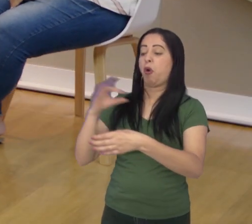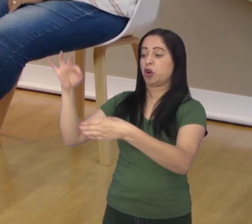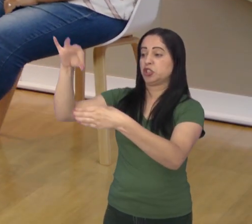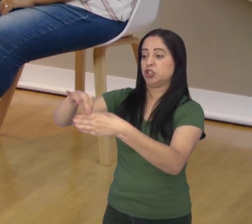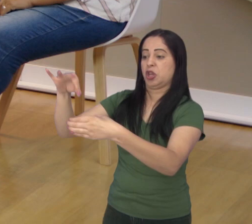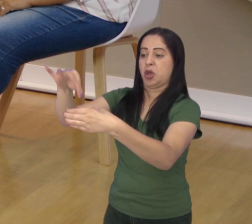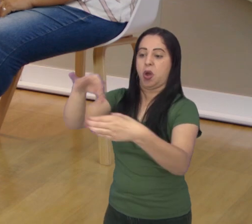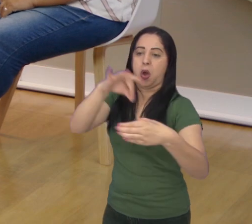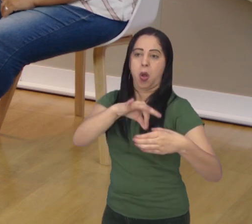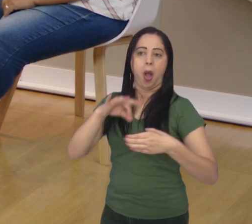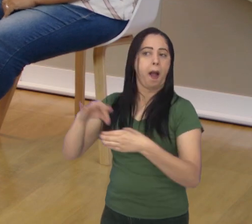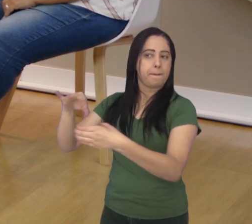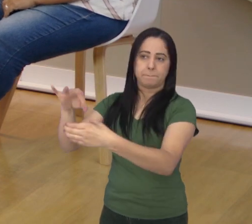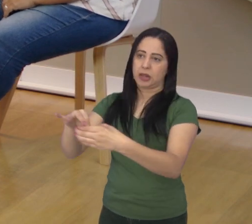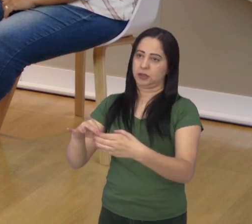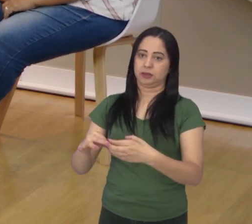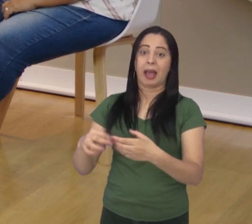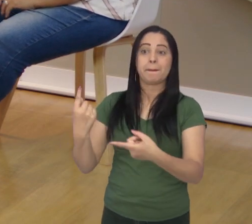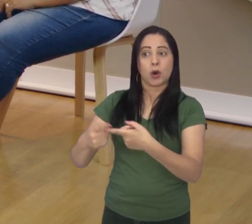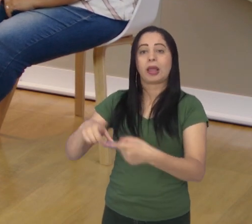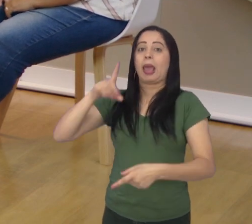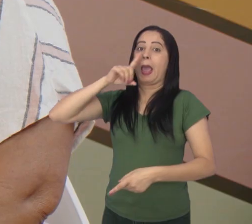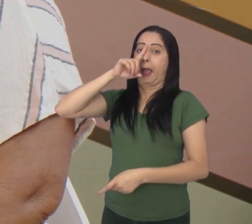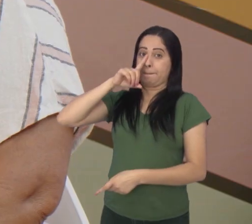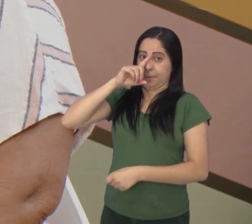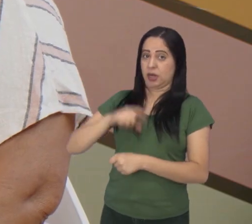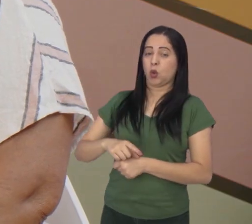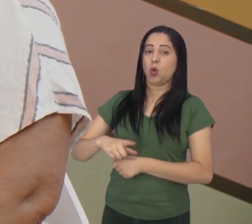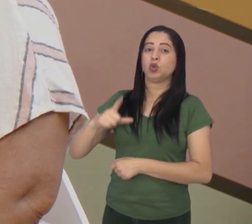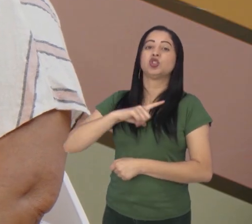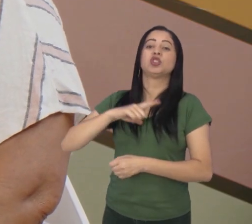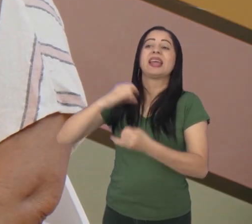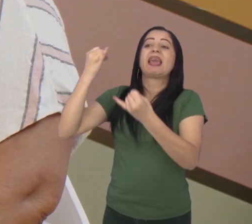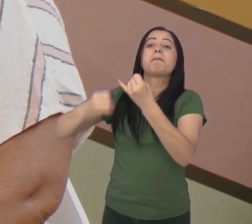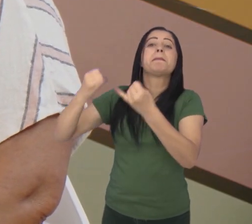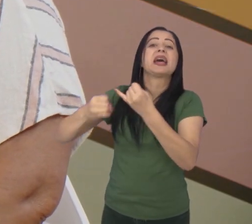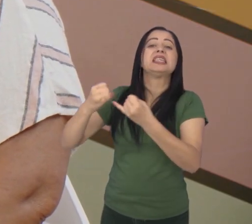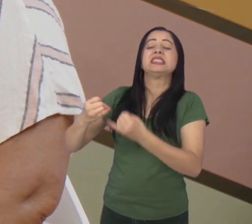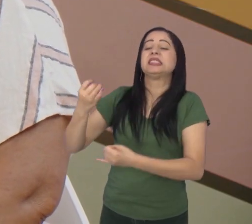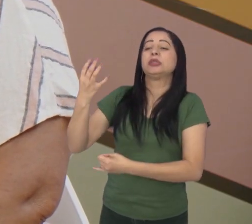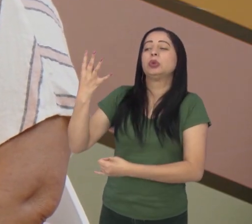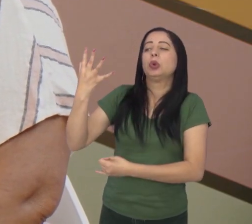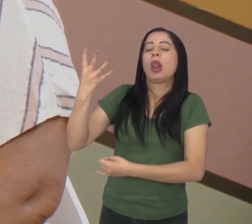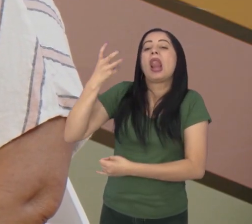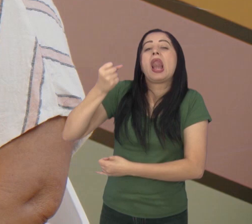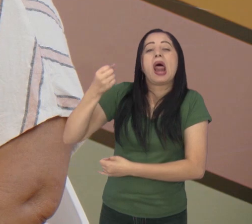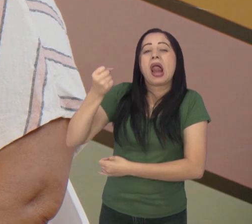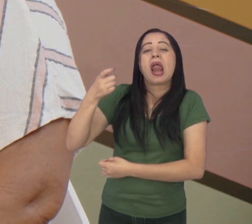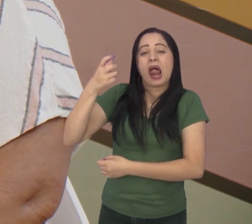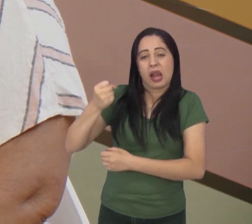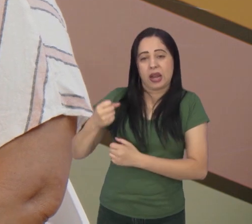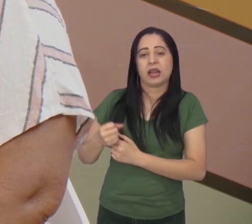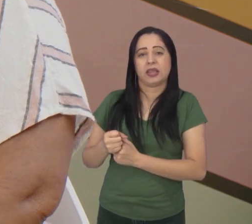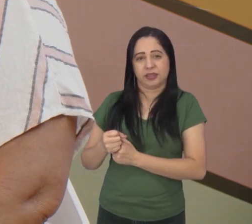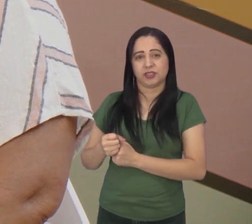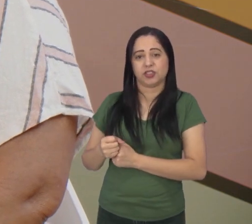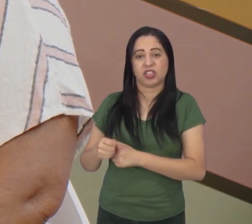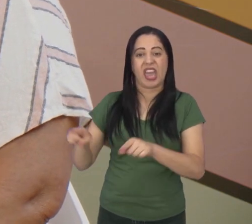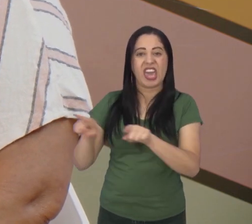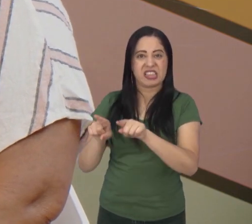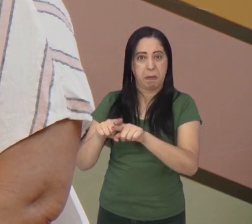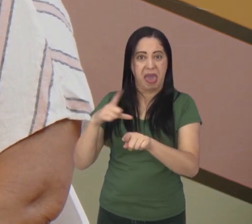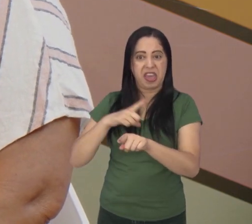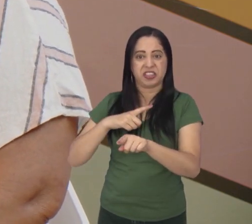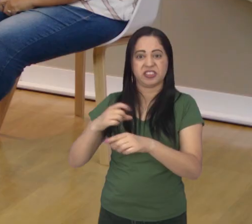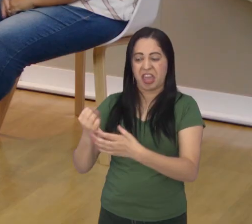lei, né? Esse tipo de planta, por conta desse leite que ela solta e por conta da grande quantidade de espinhos.